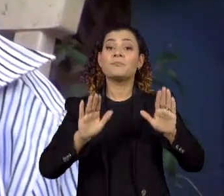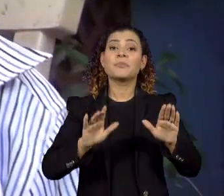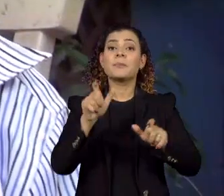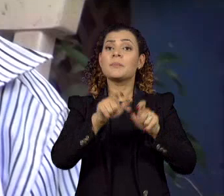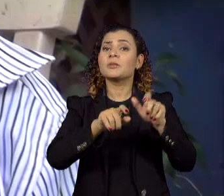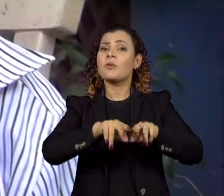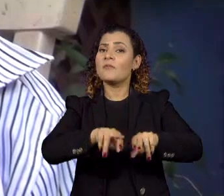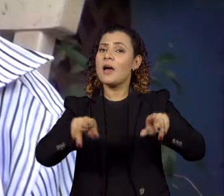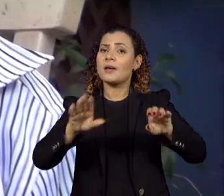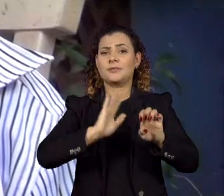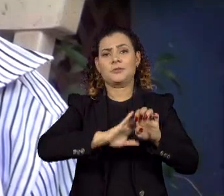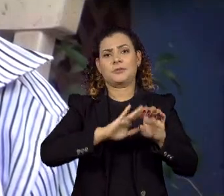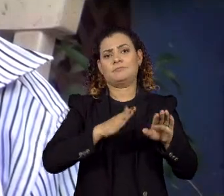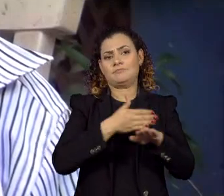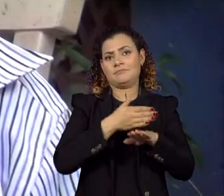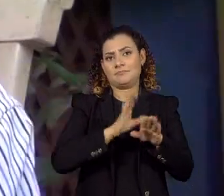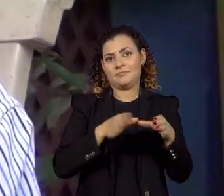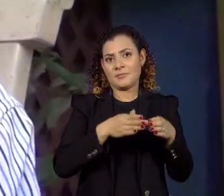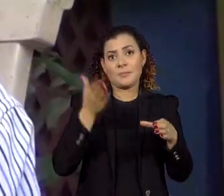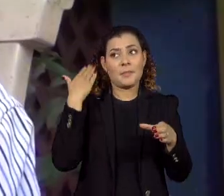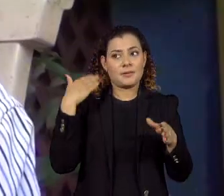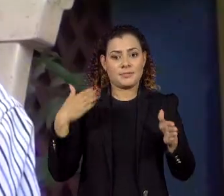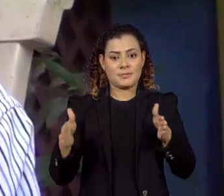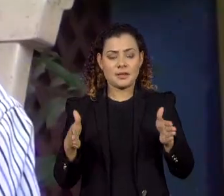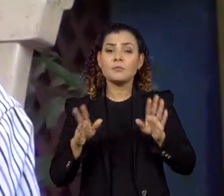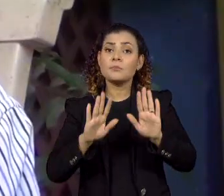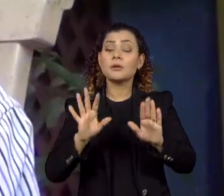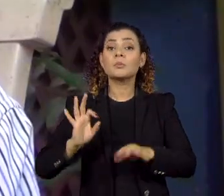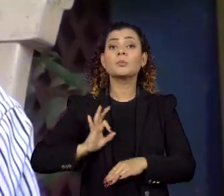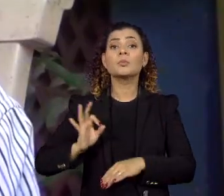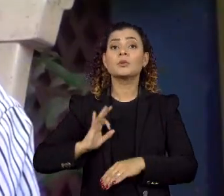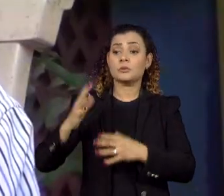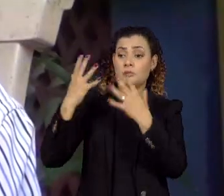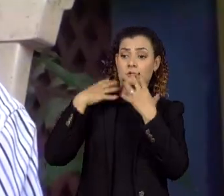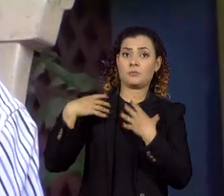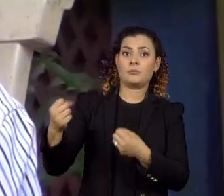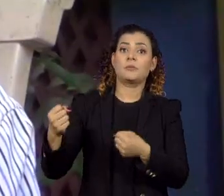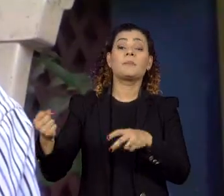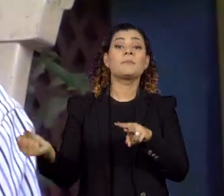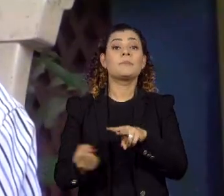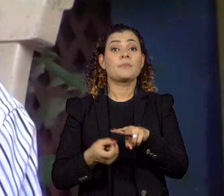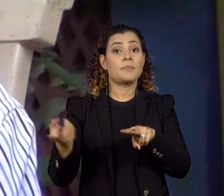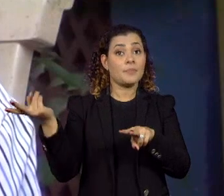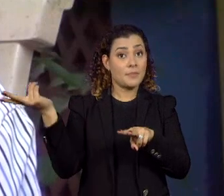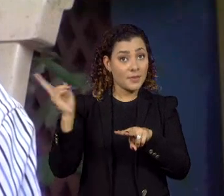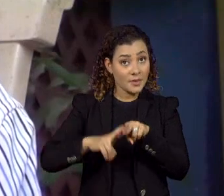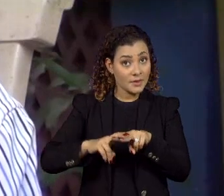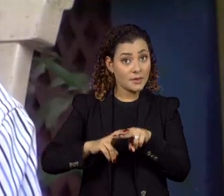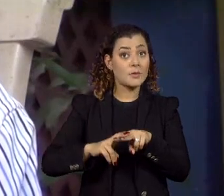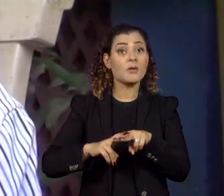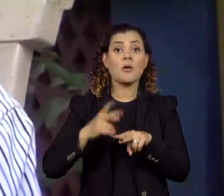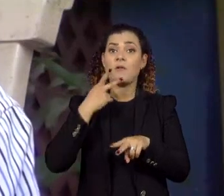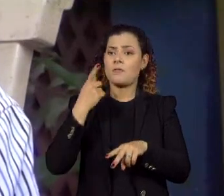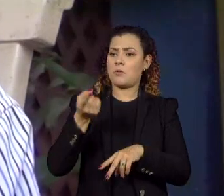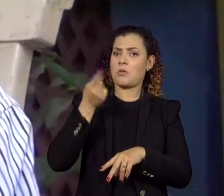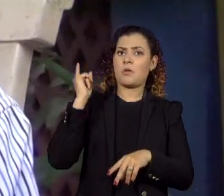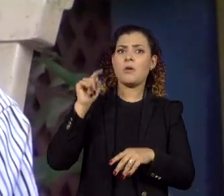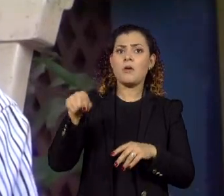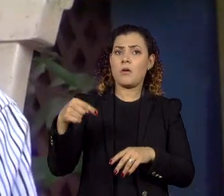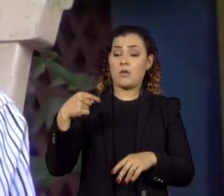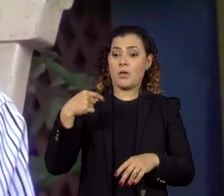muita gente de esquerda nessa época. A polícia nos prendeu e disse que nós